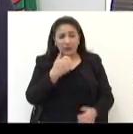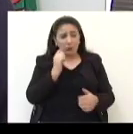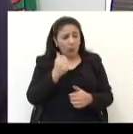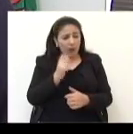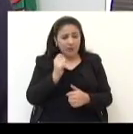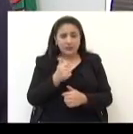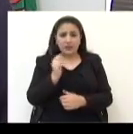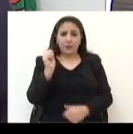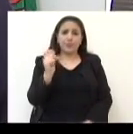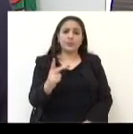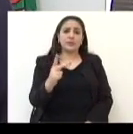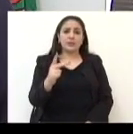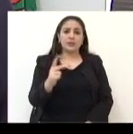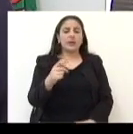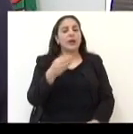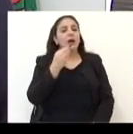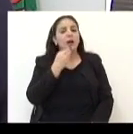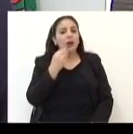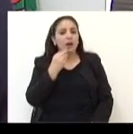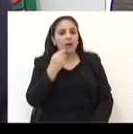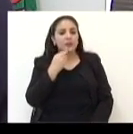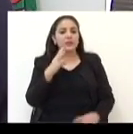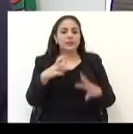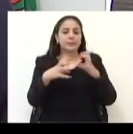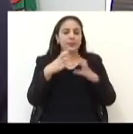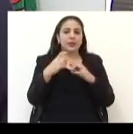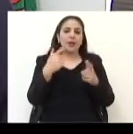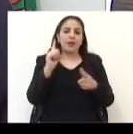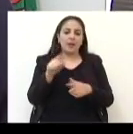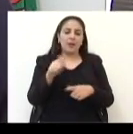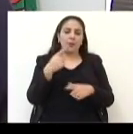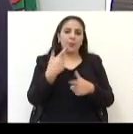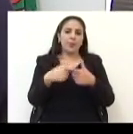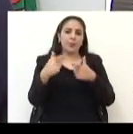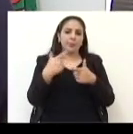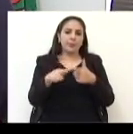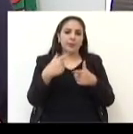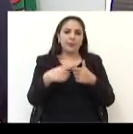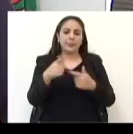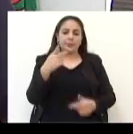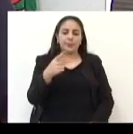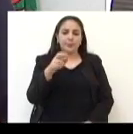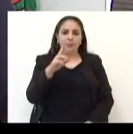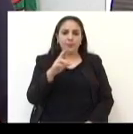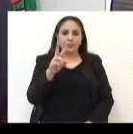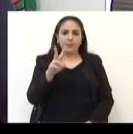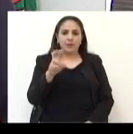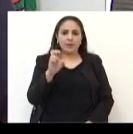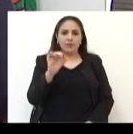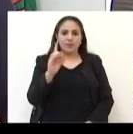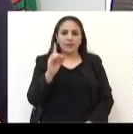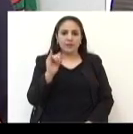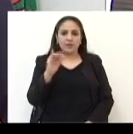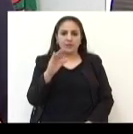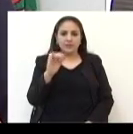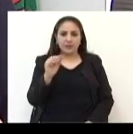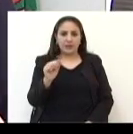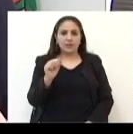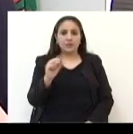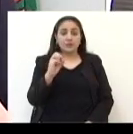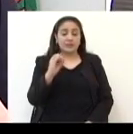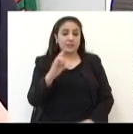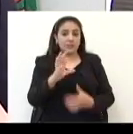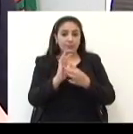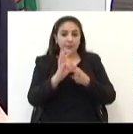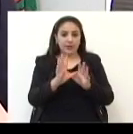se aposentar, e obviamente que a grande briga é o fator previdenciário. Se nós não tivermos uma equação que permita